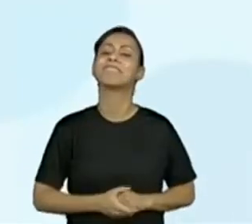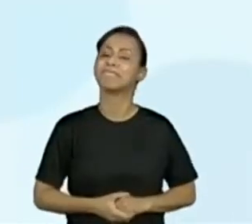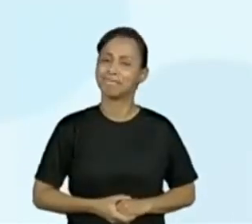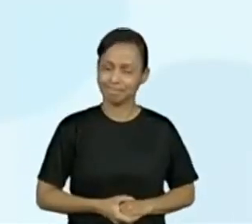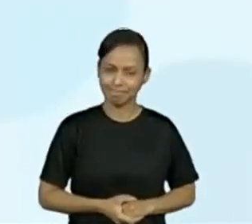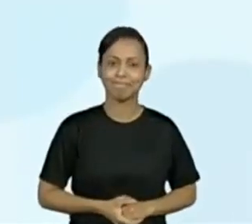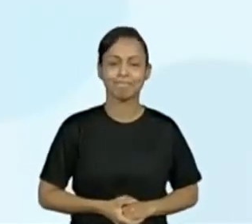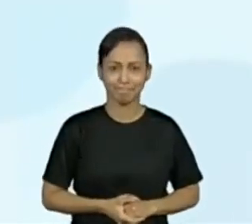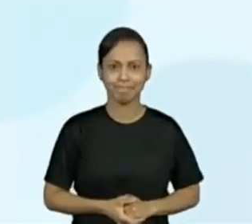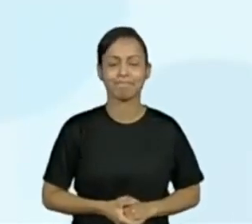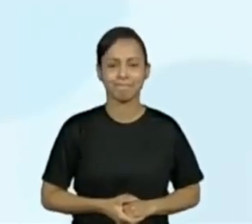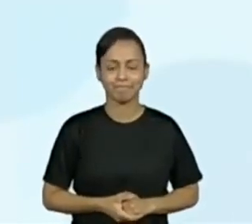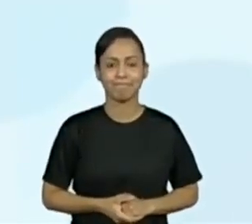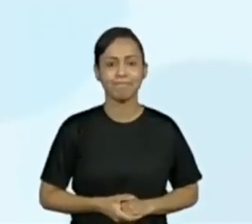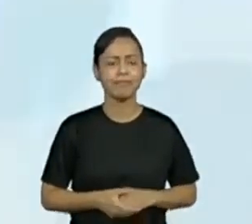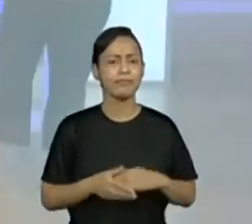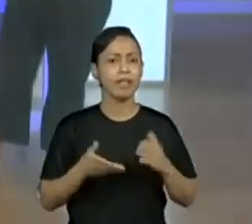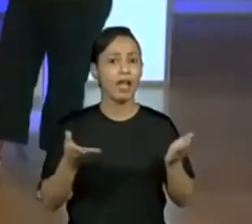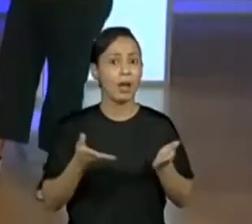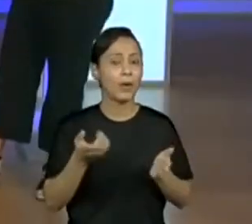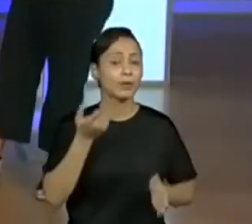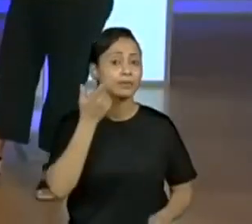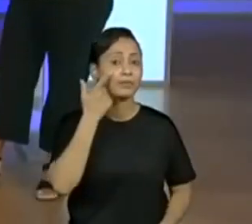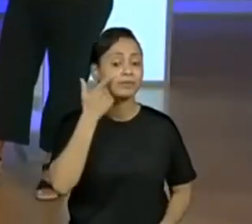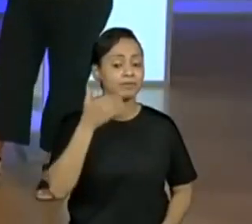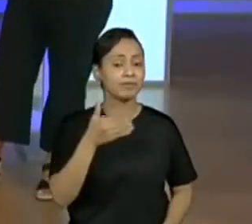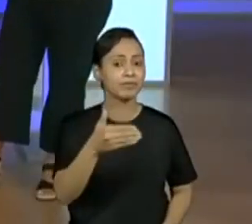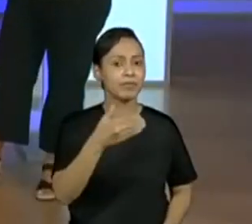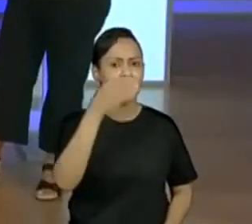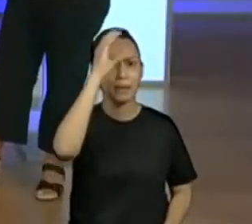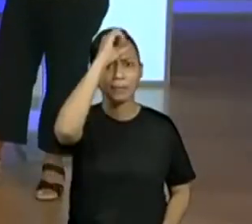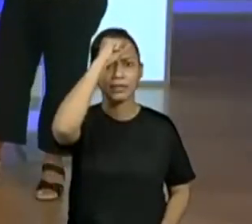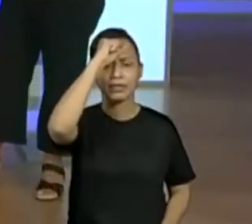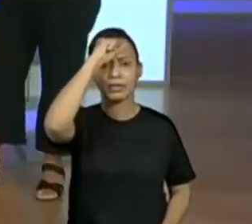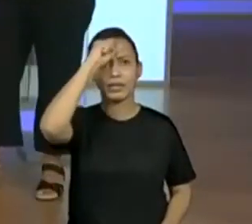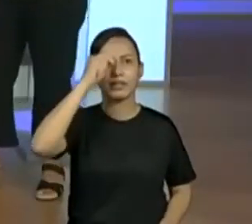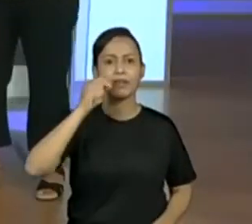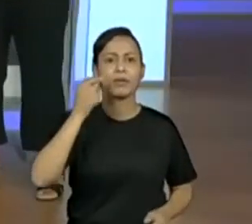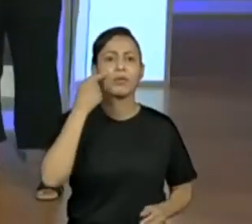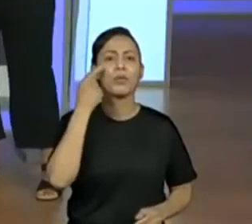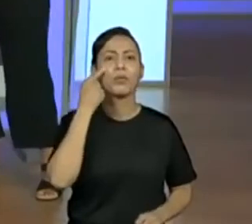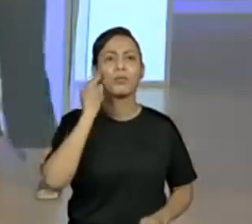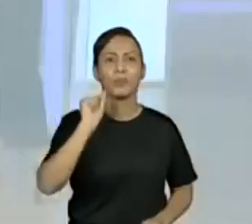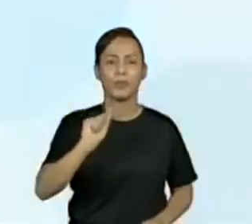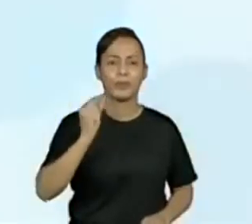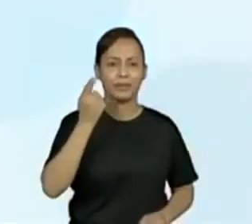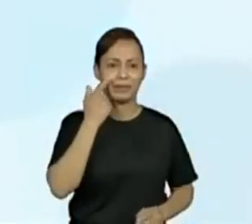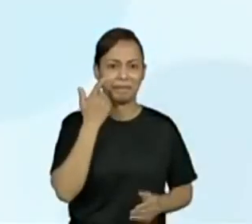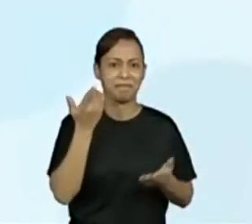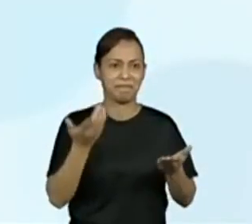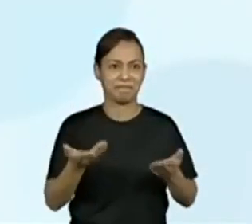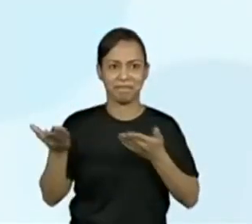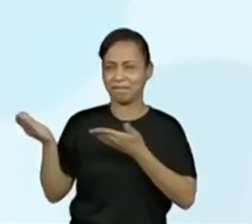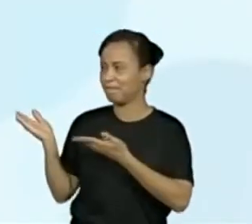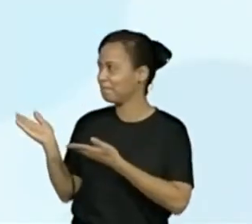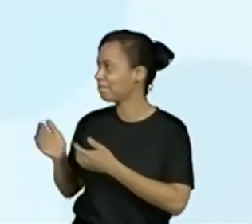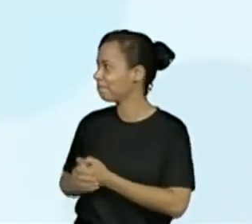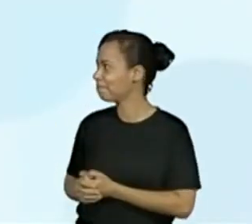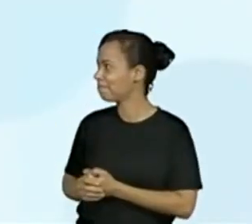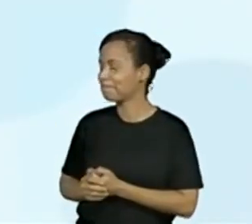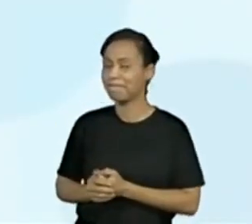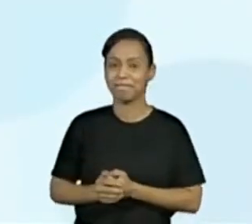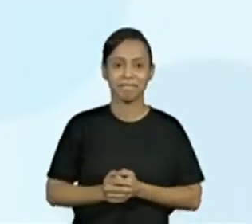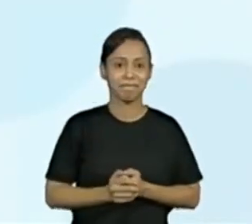professora? Exatamente. Então, vamos ver o que nós vamos aprender nesta aula? Olha só, nesta aula, nós